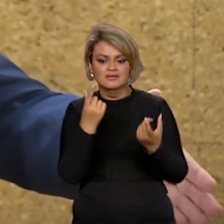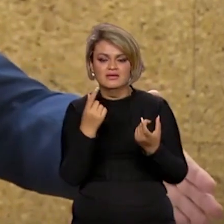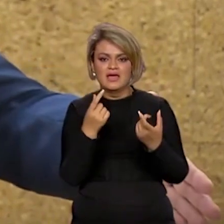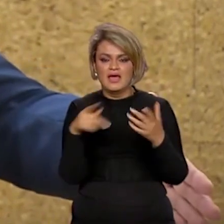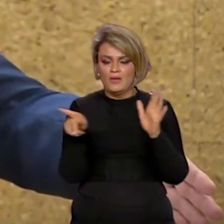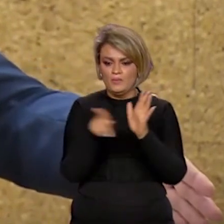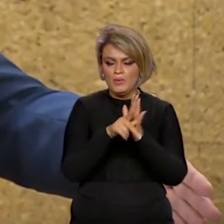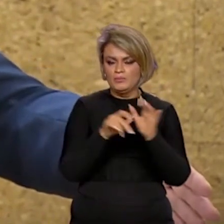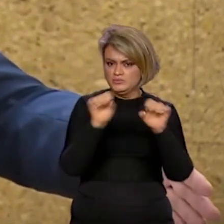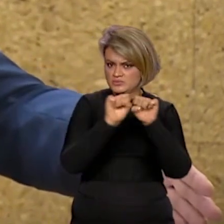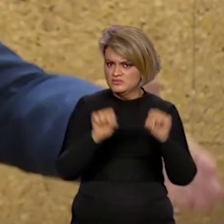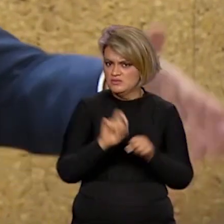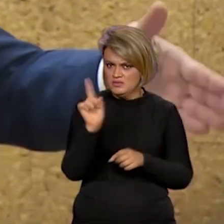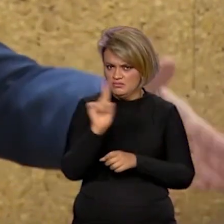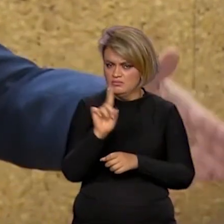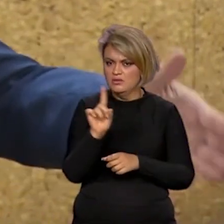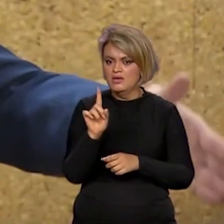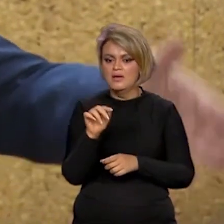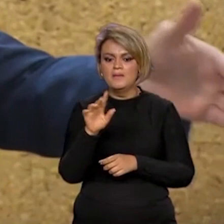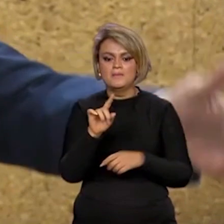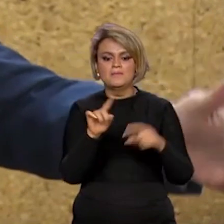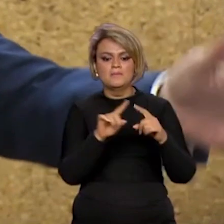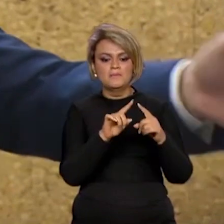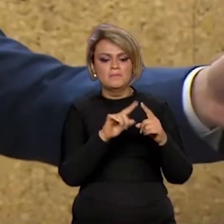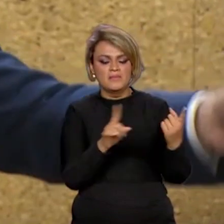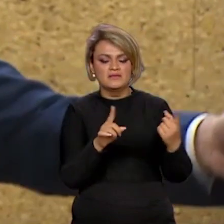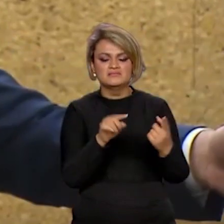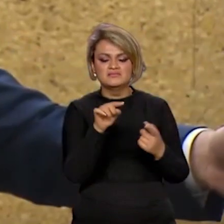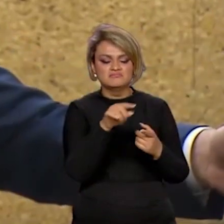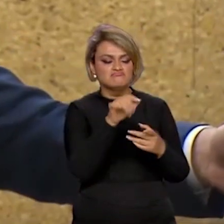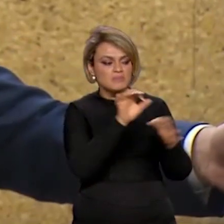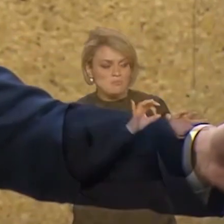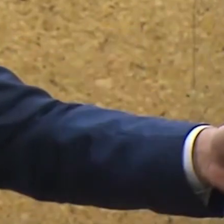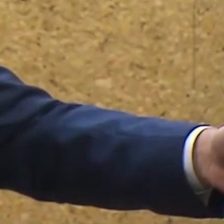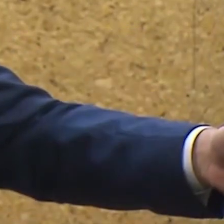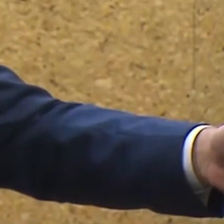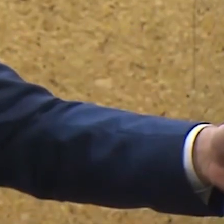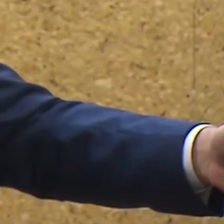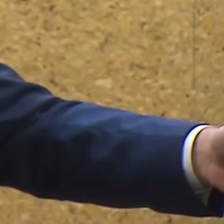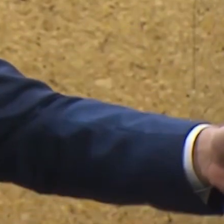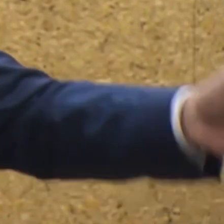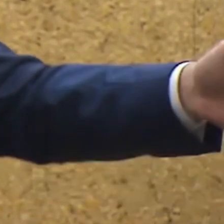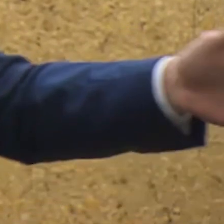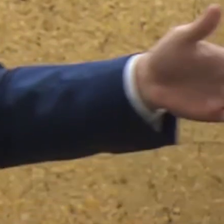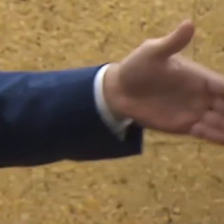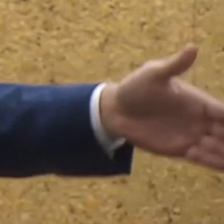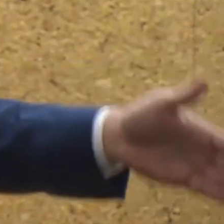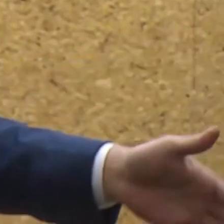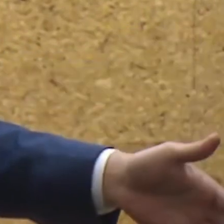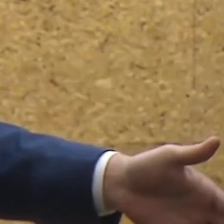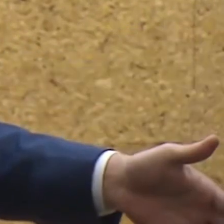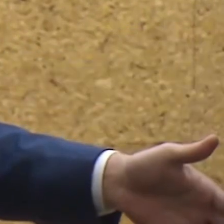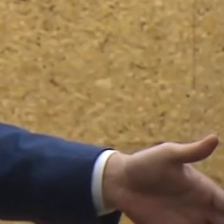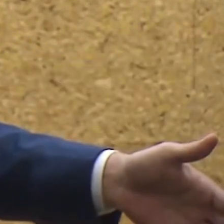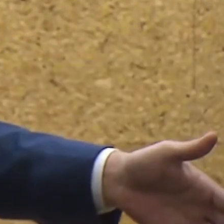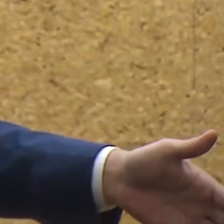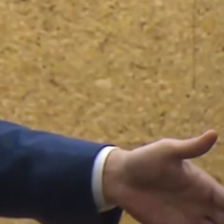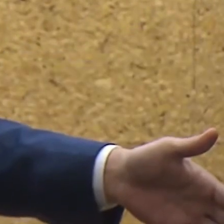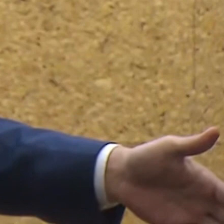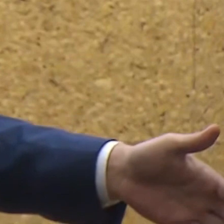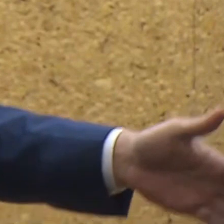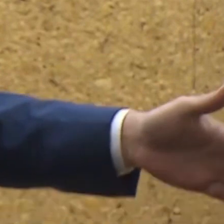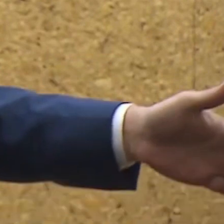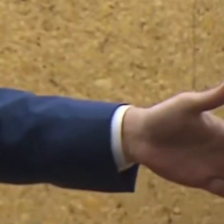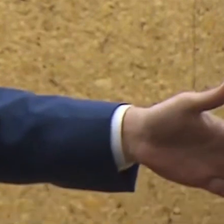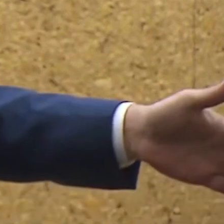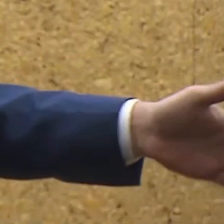sistêmico, que está sob a égide de um bom planejamento, ver a comemoração